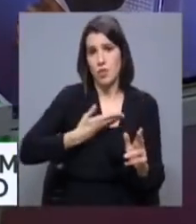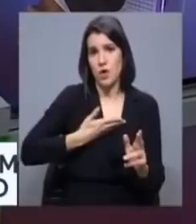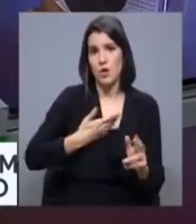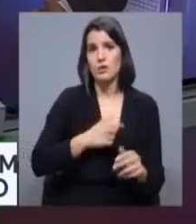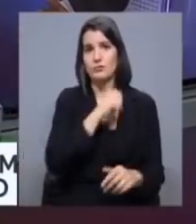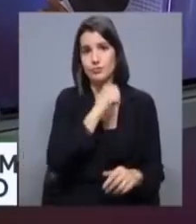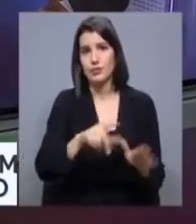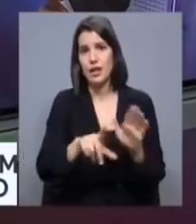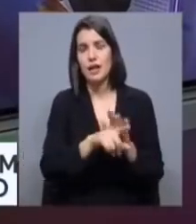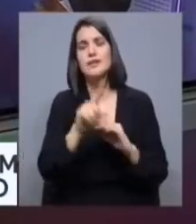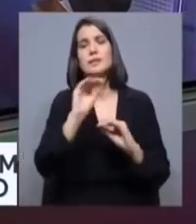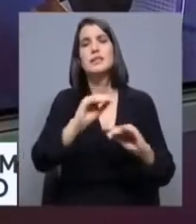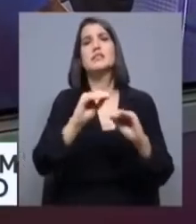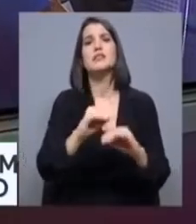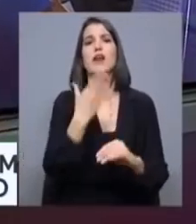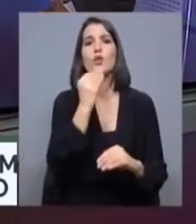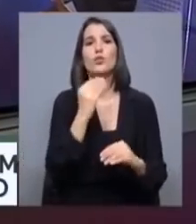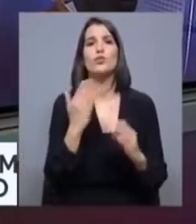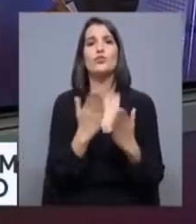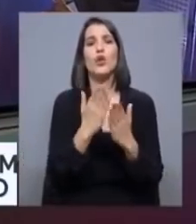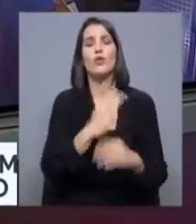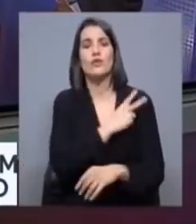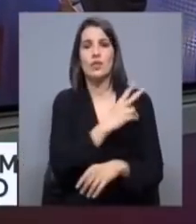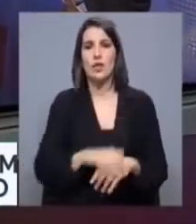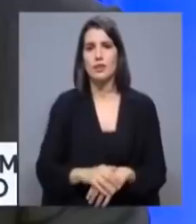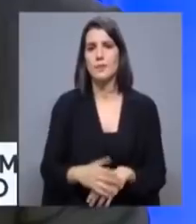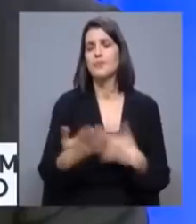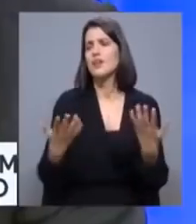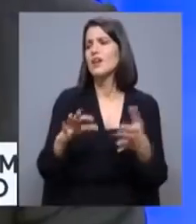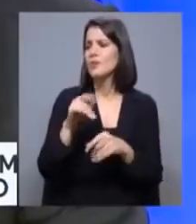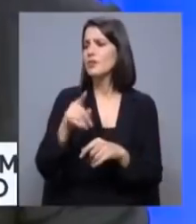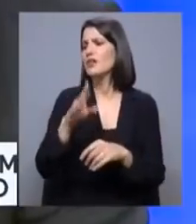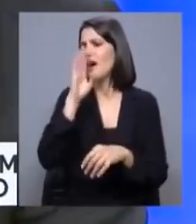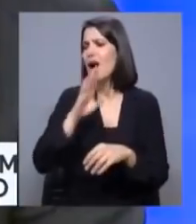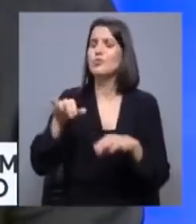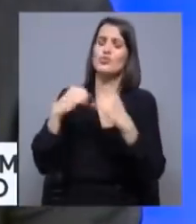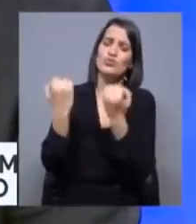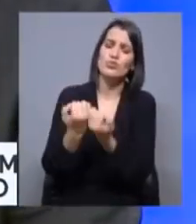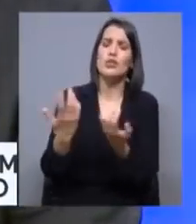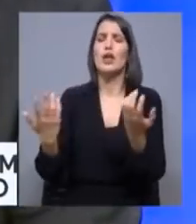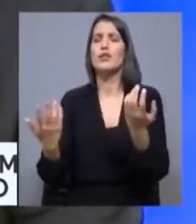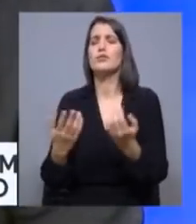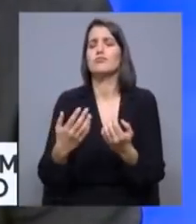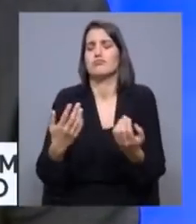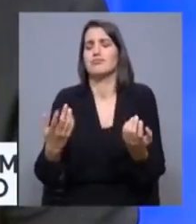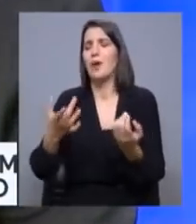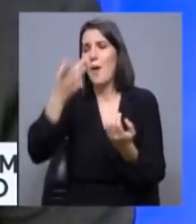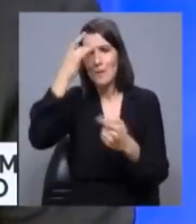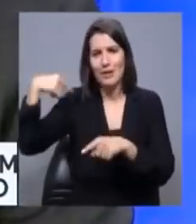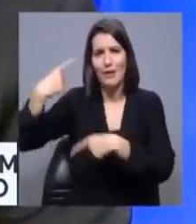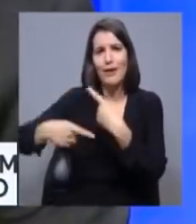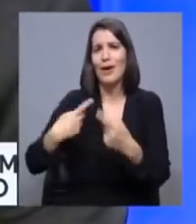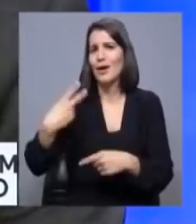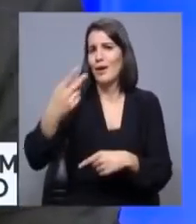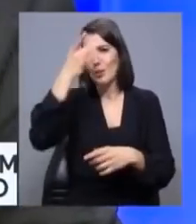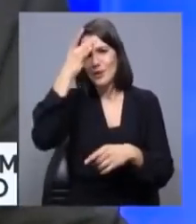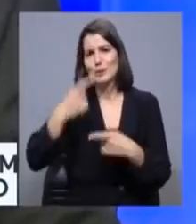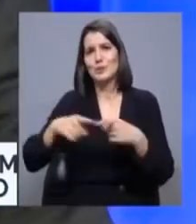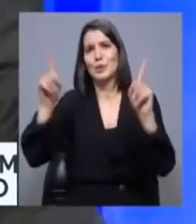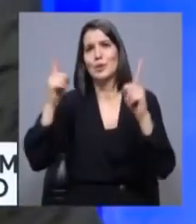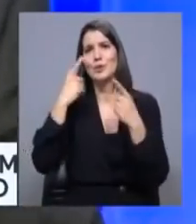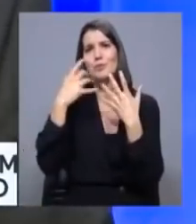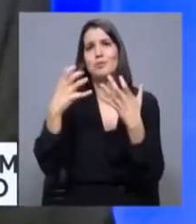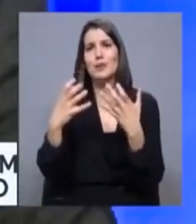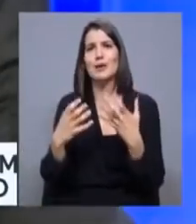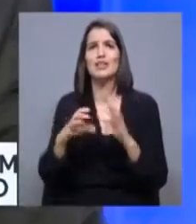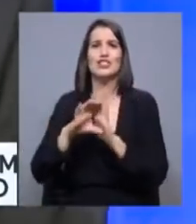e depois a questão amanhã nesses anos é evidente que passou os costumes e as relações sociais entre Liberal difere muitíssimo do jeito diferente essa